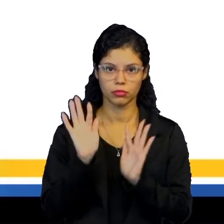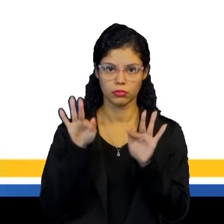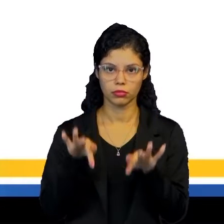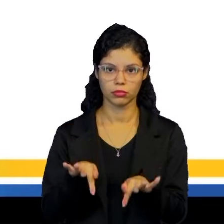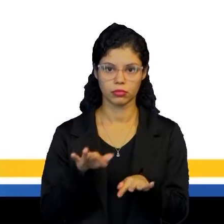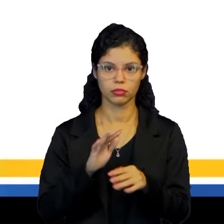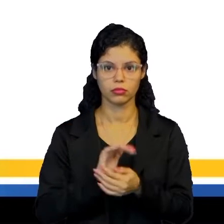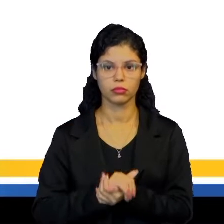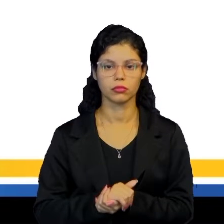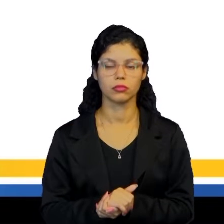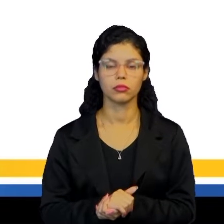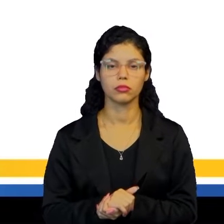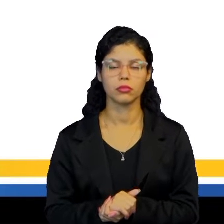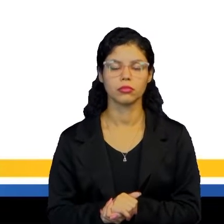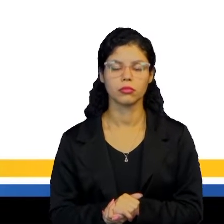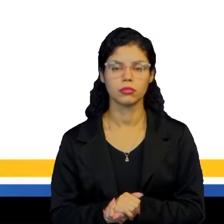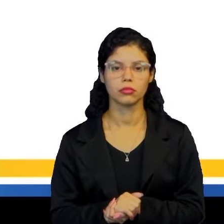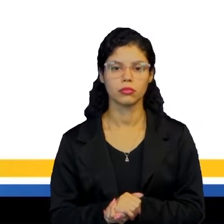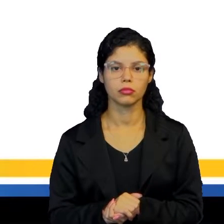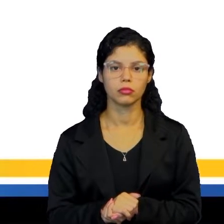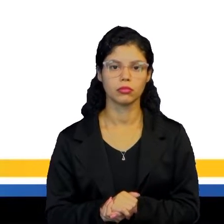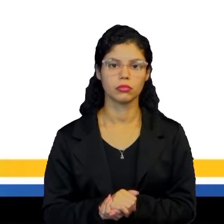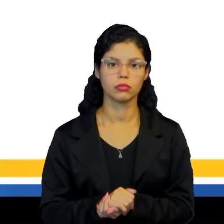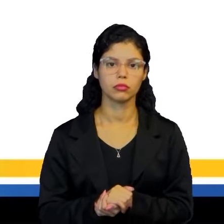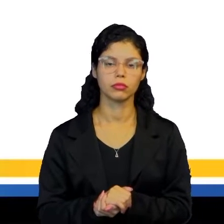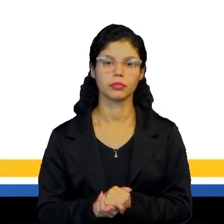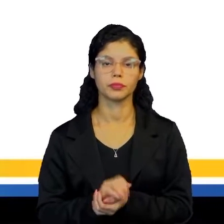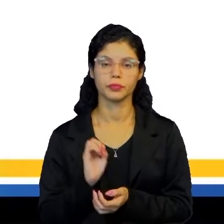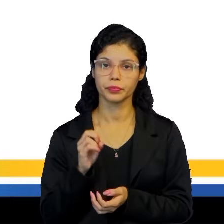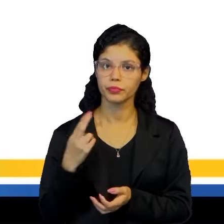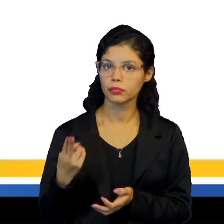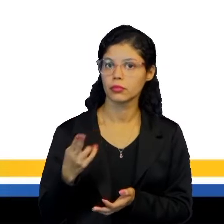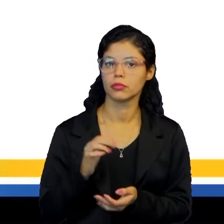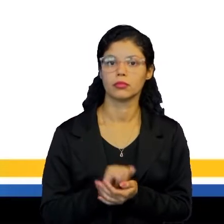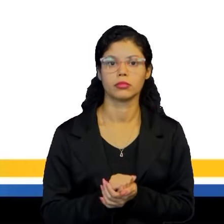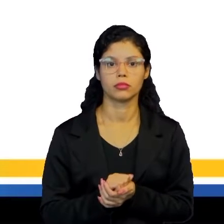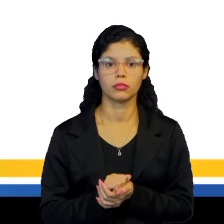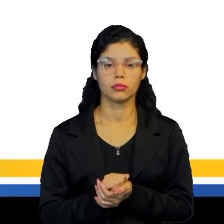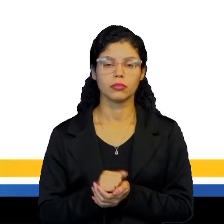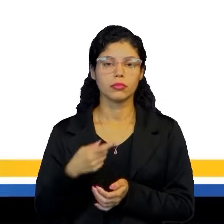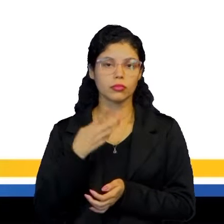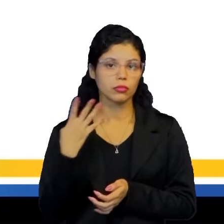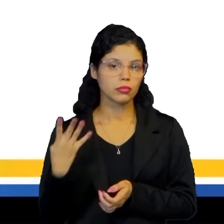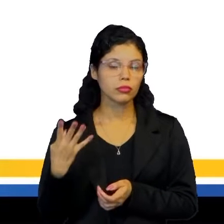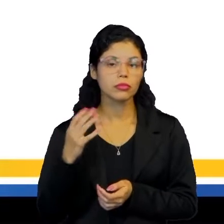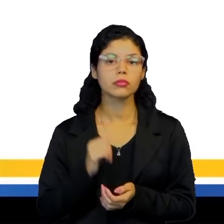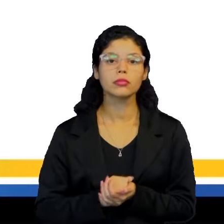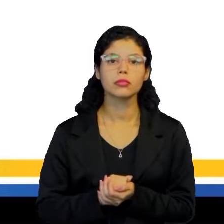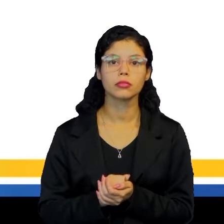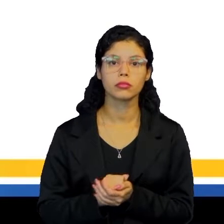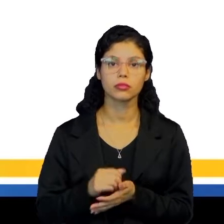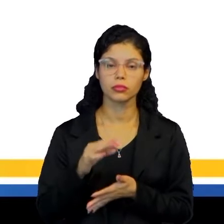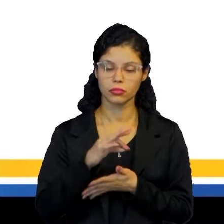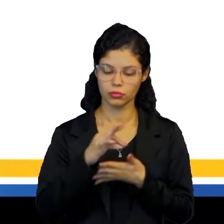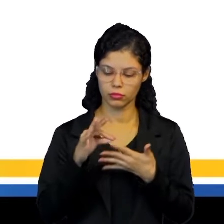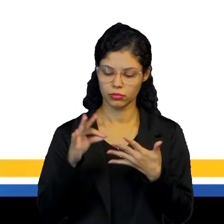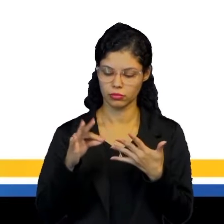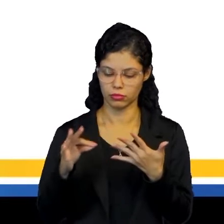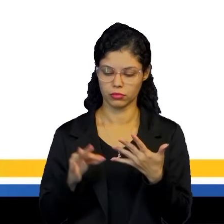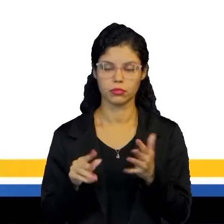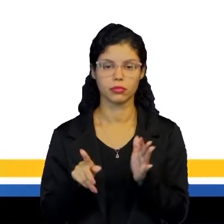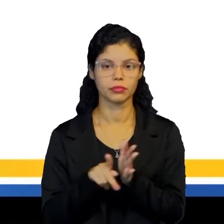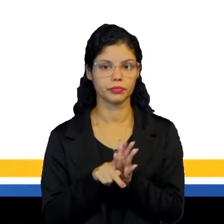necessária ou infinita, tudo bem? Ou seja, com a quantidade de